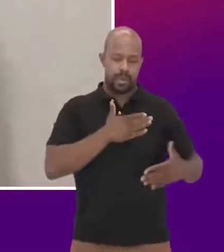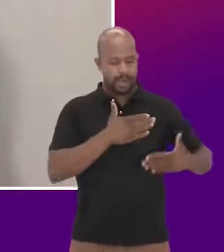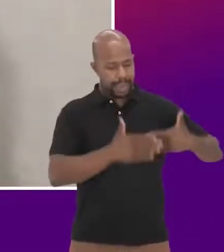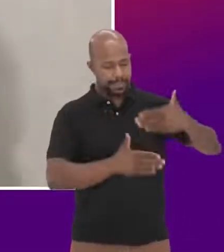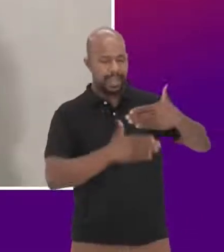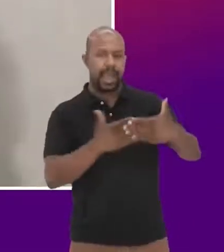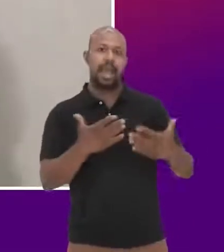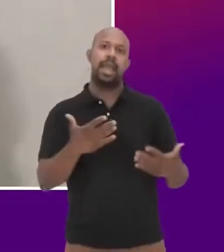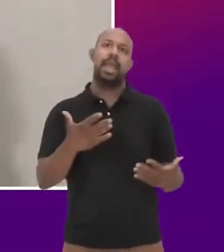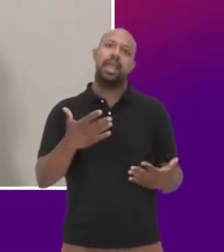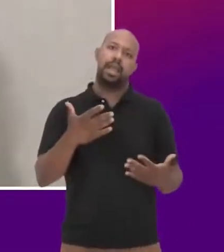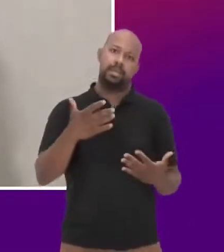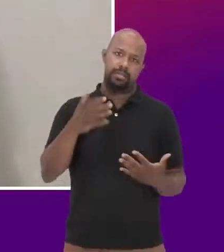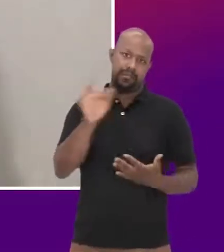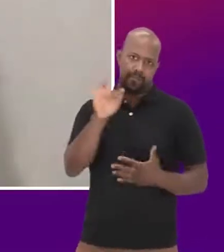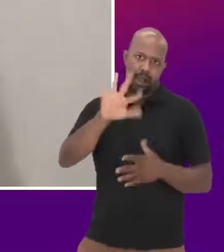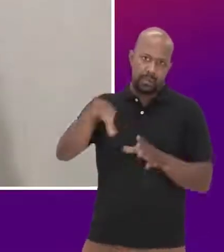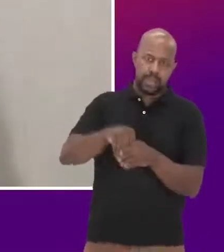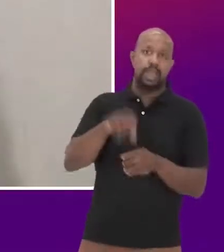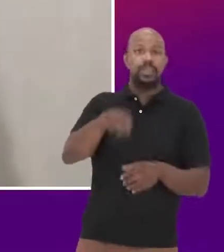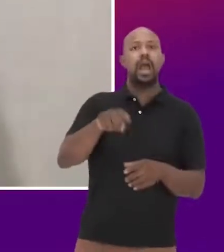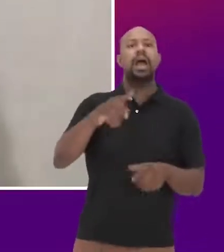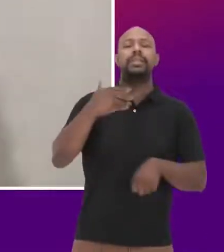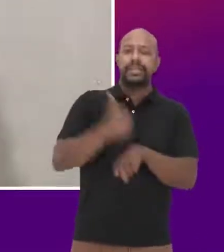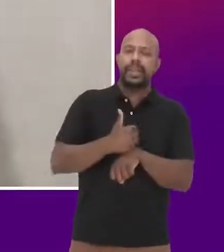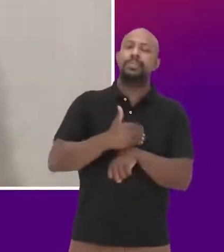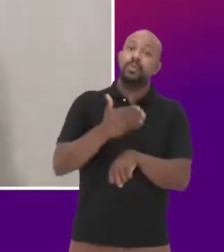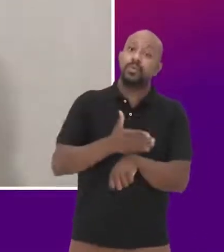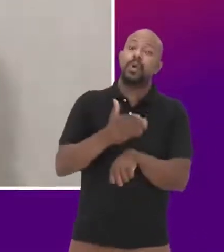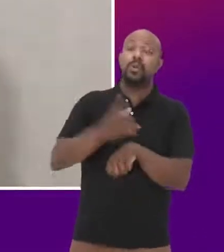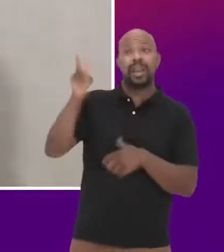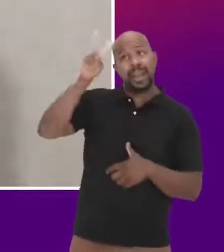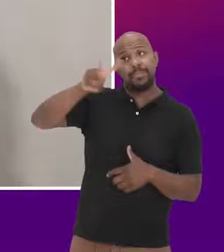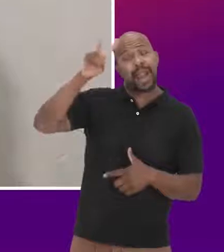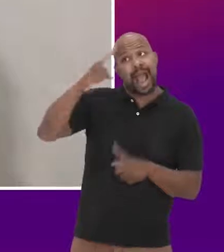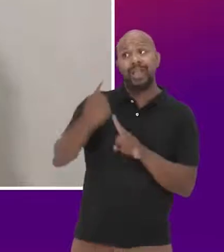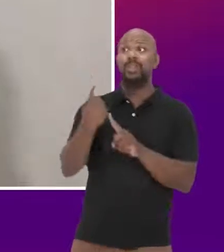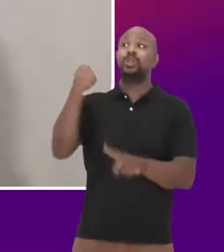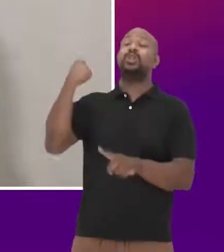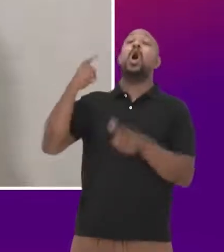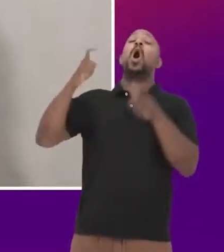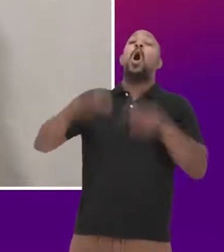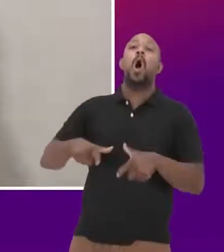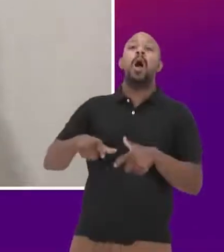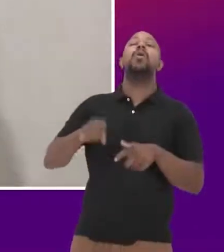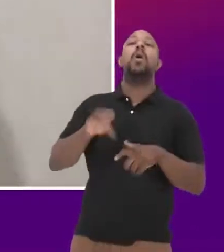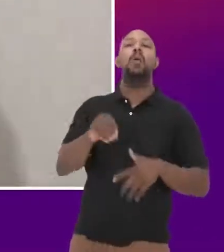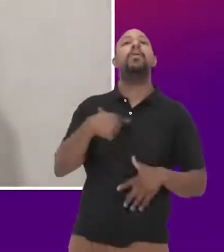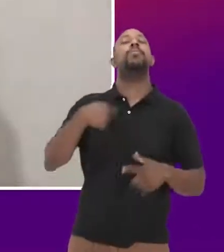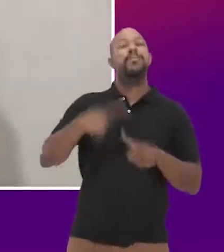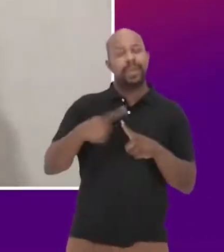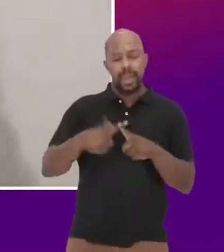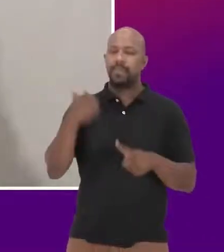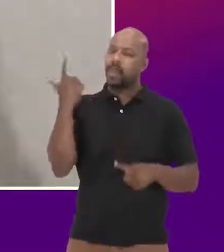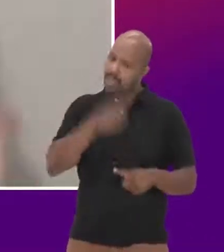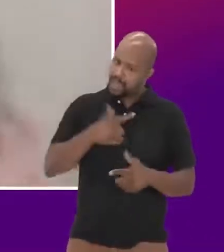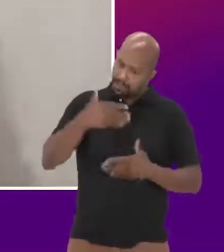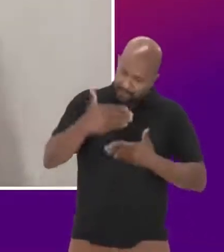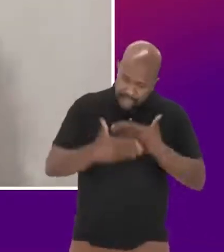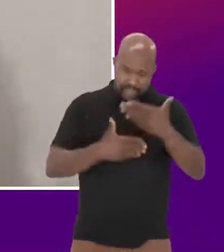caminhar, né, acadêmico, é o tempo inteiro lembrar de onde vim, para poder justamente fazer